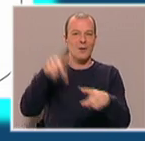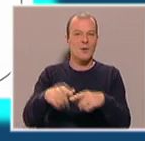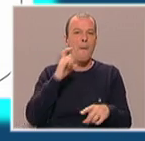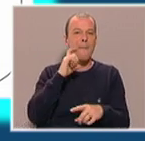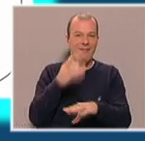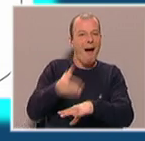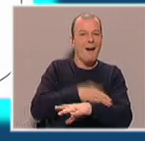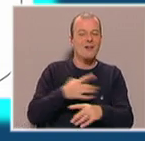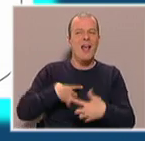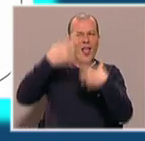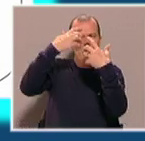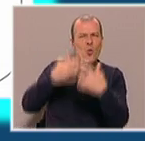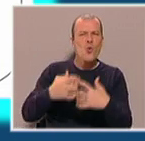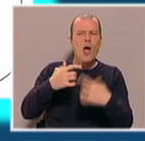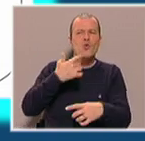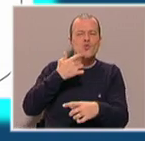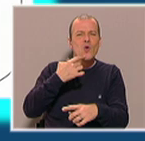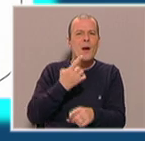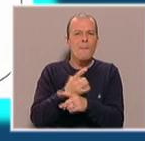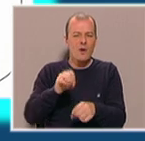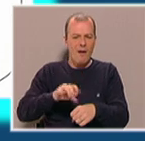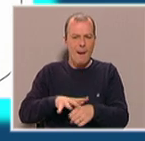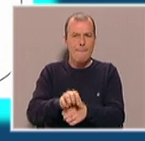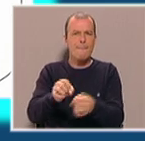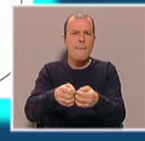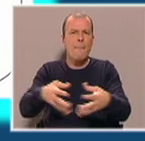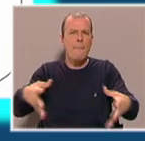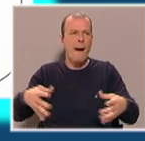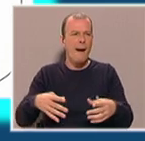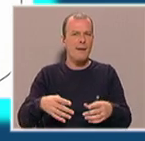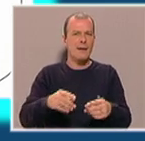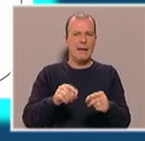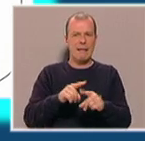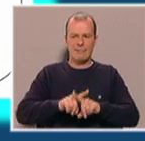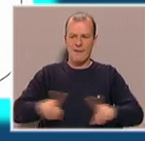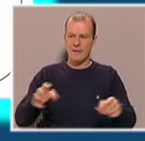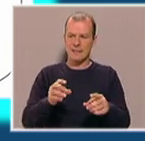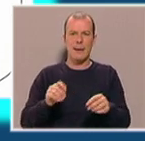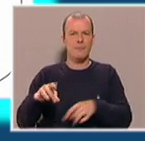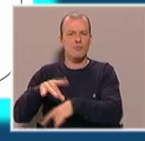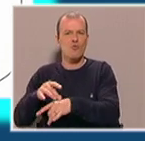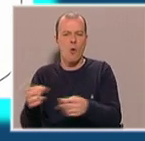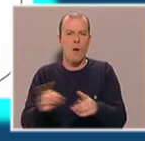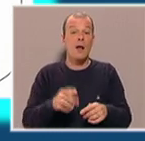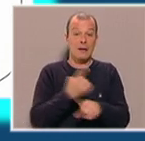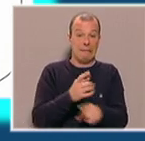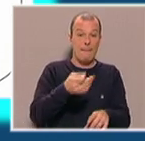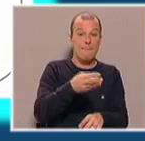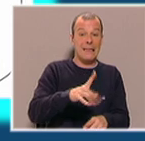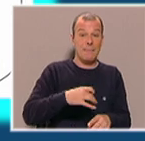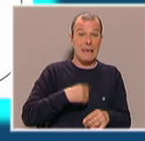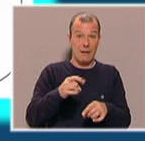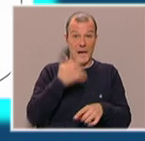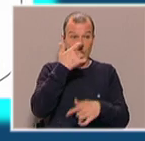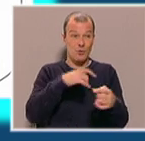Páscoa, havia estas dúvidas na cabeça. Porque é uma pandemia, qual é a diferença entre pandemia e epidemia? Portanto, a epidemia é quando o número de pessoas infectadas por